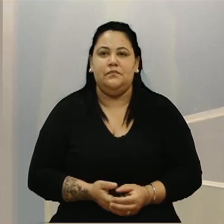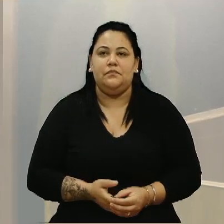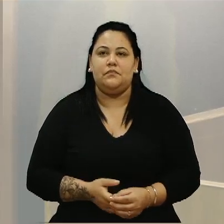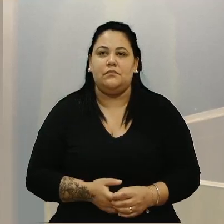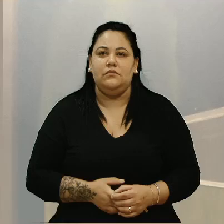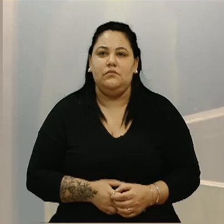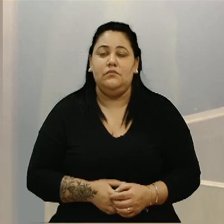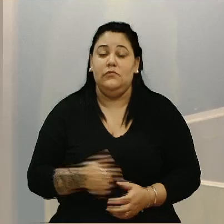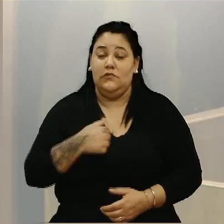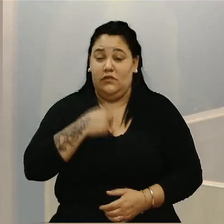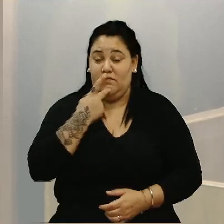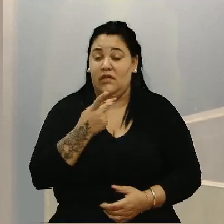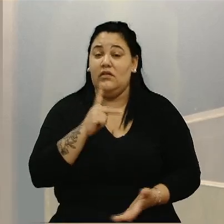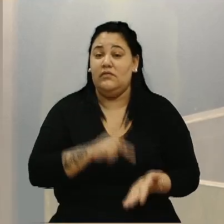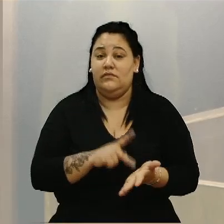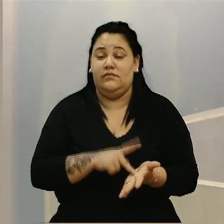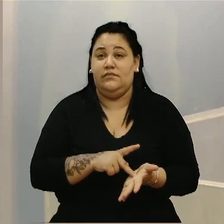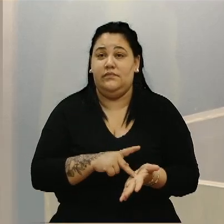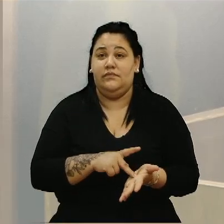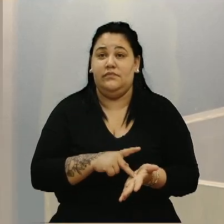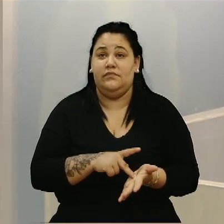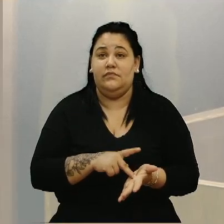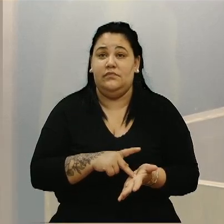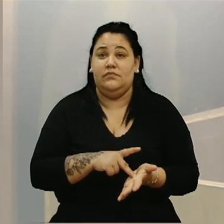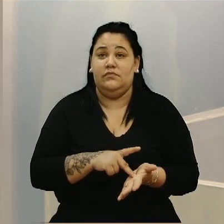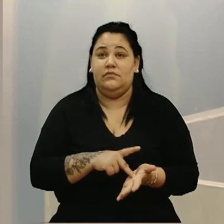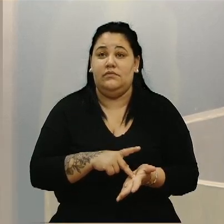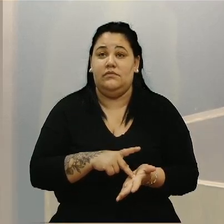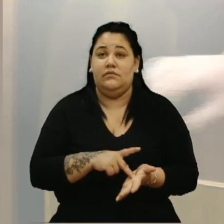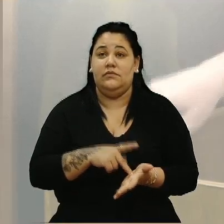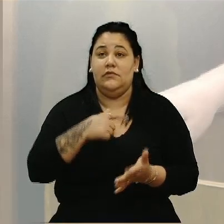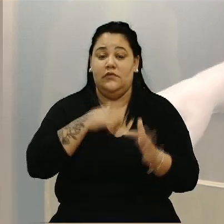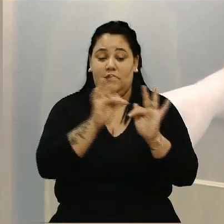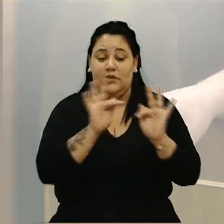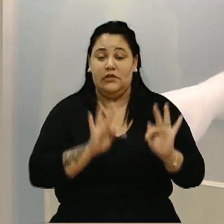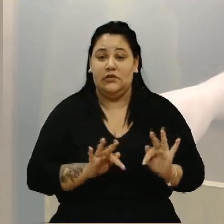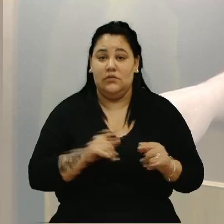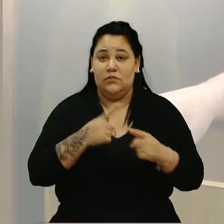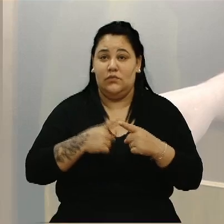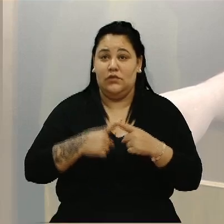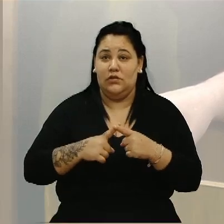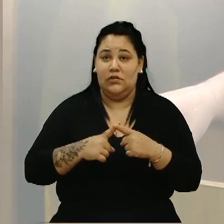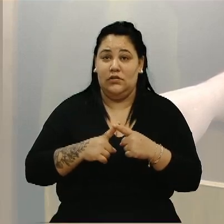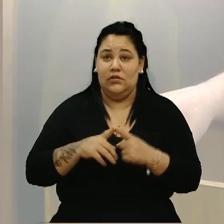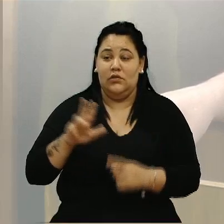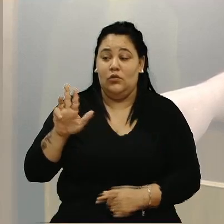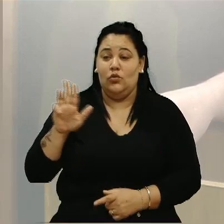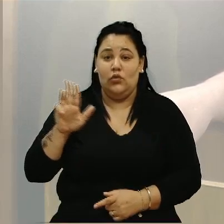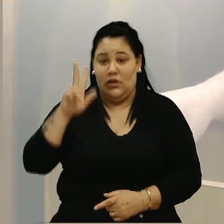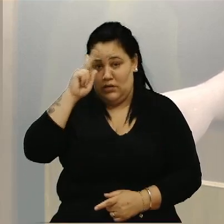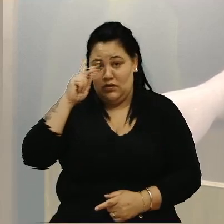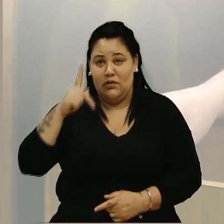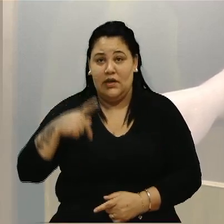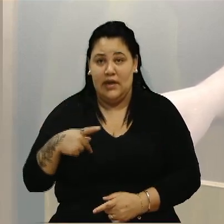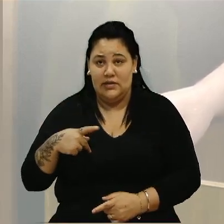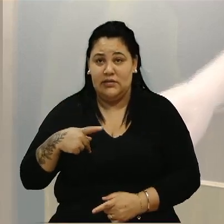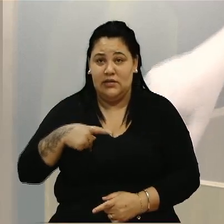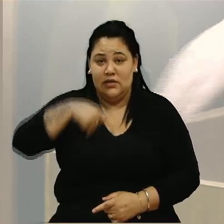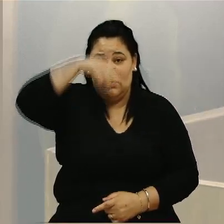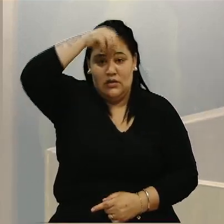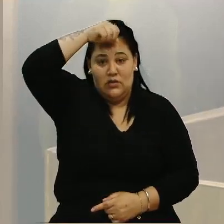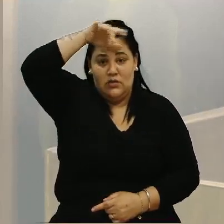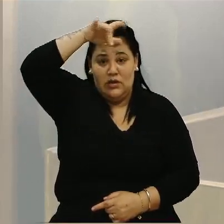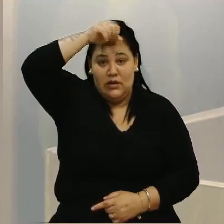E confesso que fiquei feliz, porque o presidente Lula acaba de reconhecer a eleição do Trump e cumprimenta, né, o presidente eleito dos Estados Unidos, porque